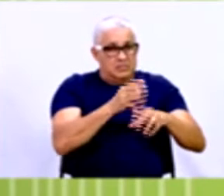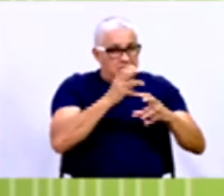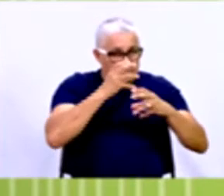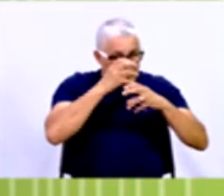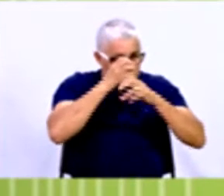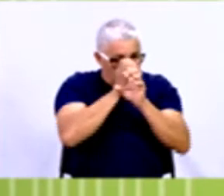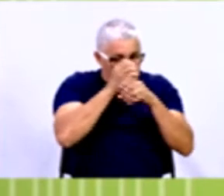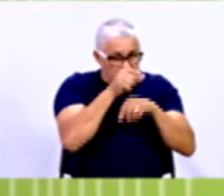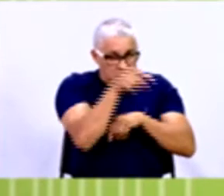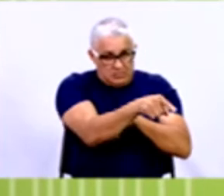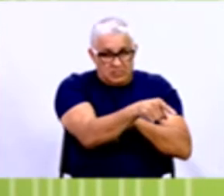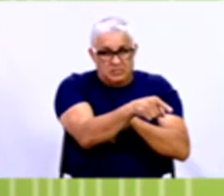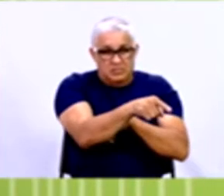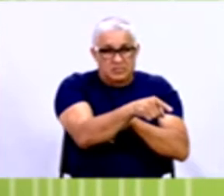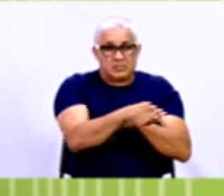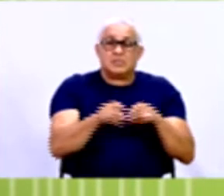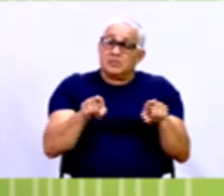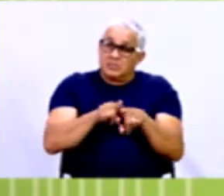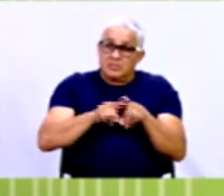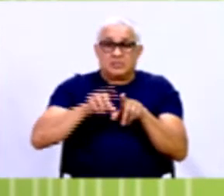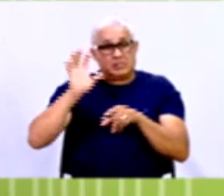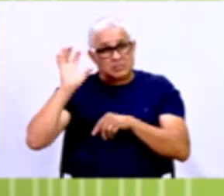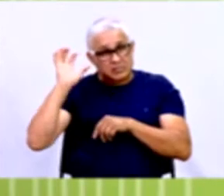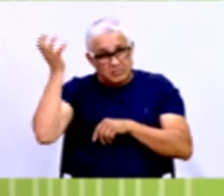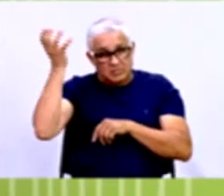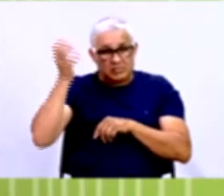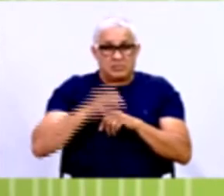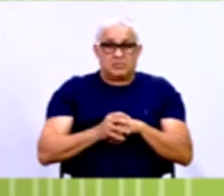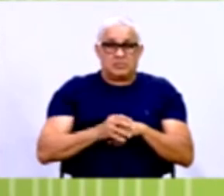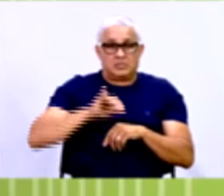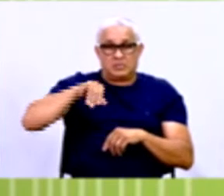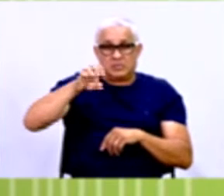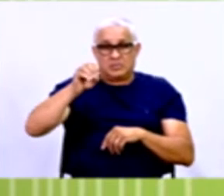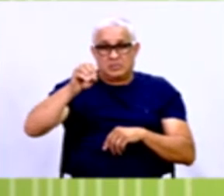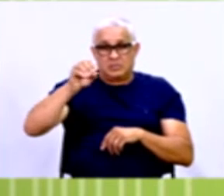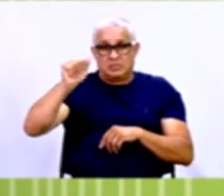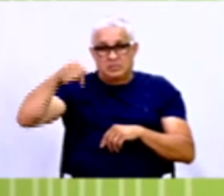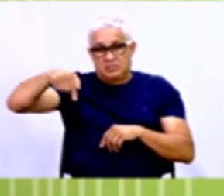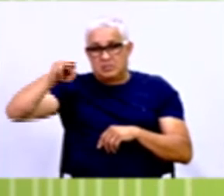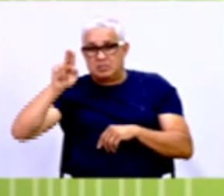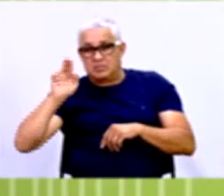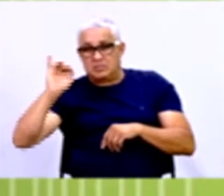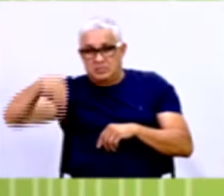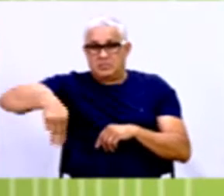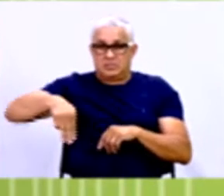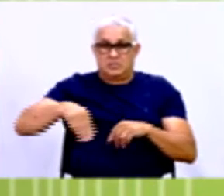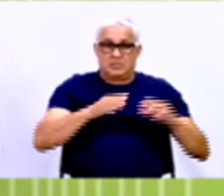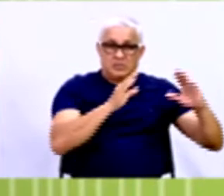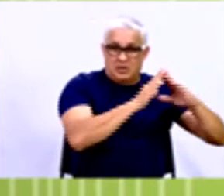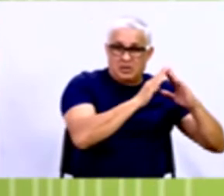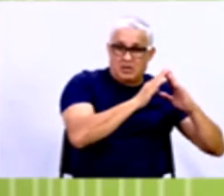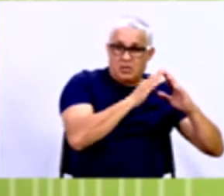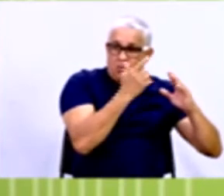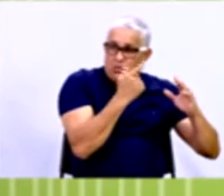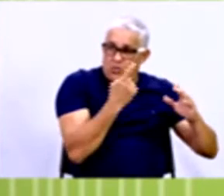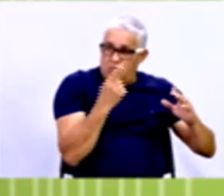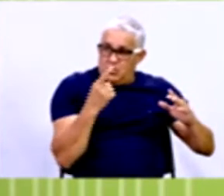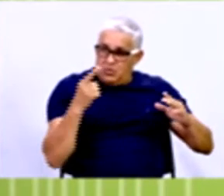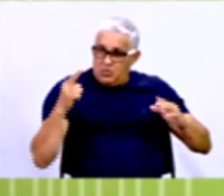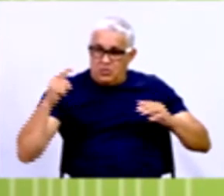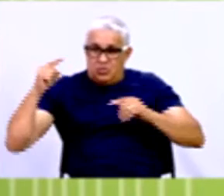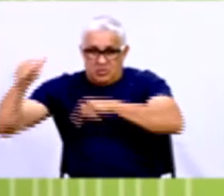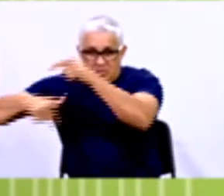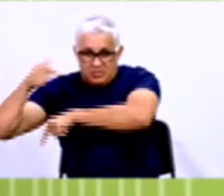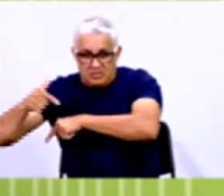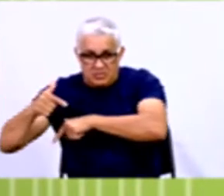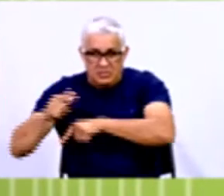laboratório? Aquele acidente que foi sofrido pelo Joaquim no trajeto de casa para o trabalho, o trajeto realmente